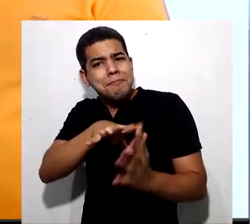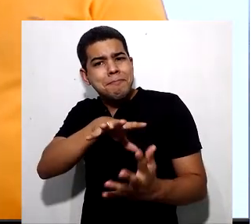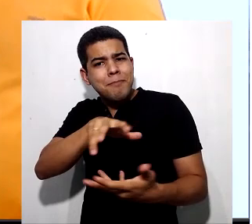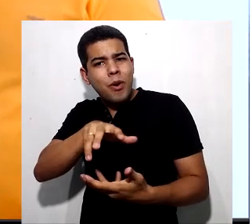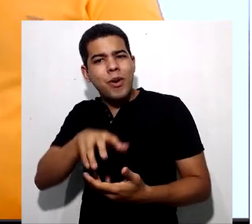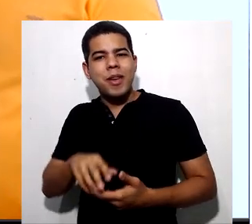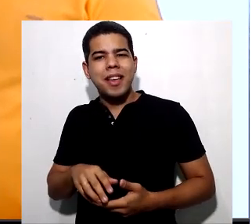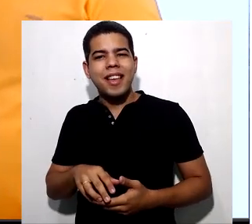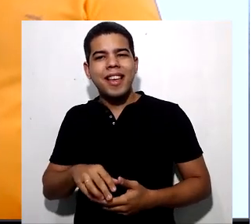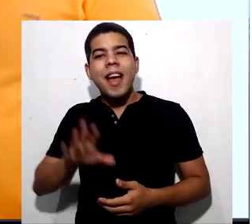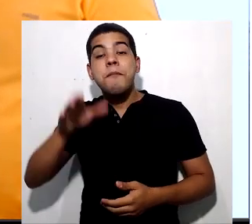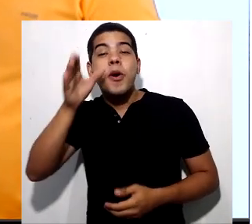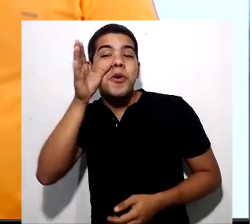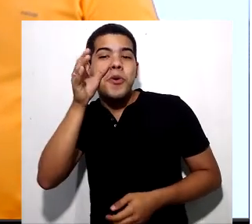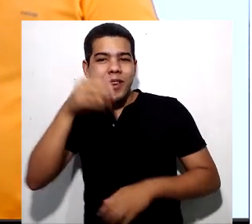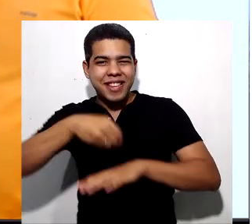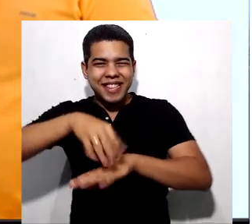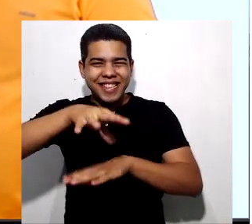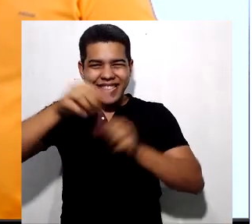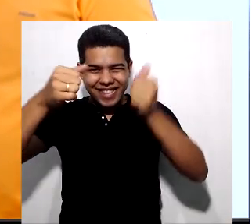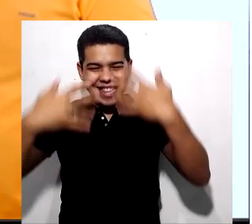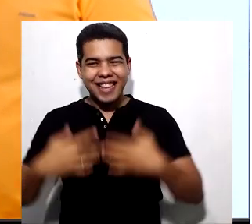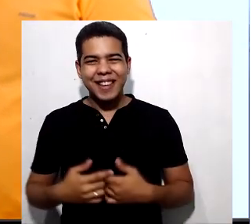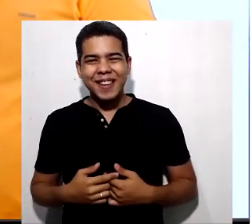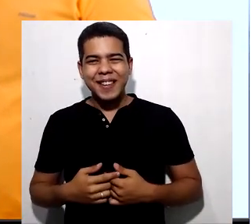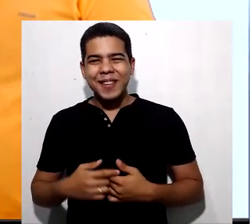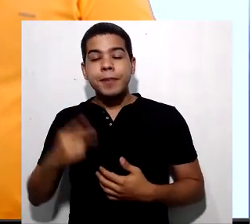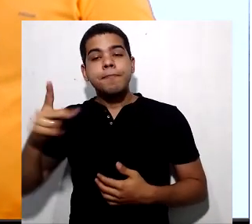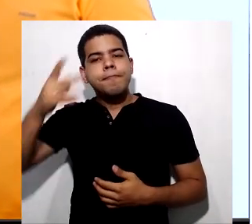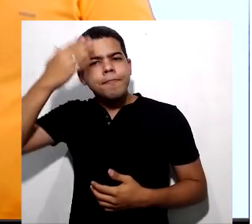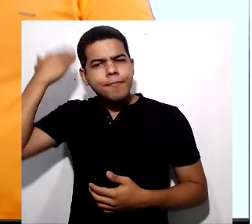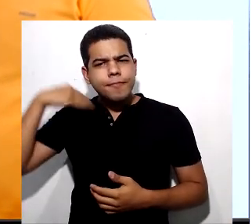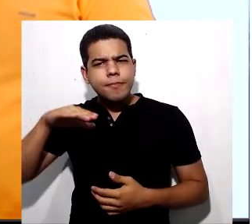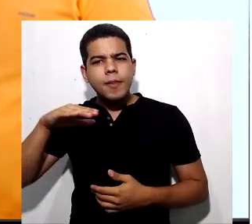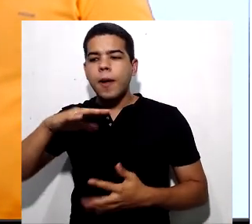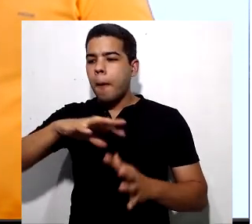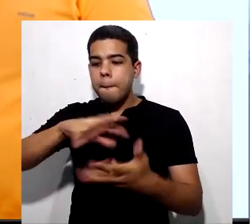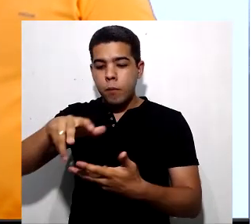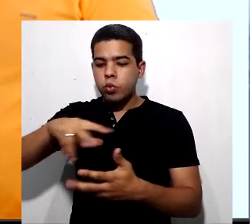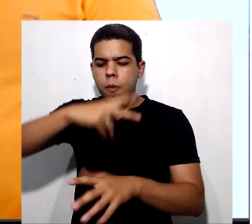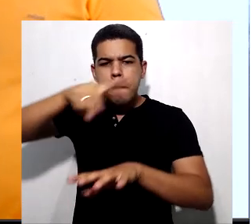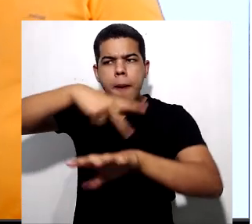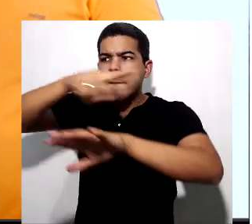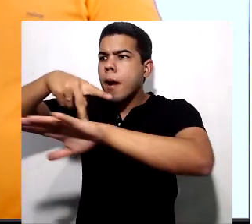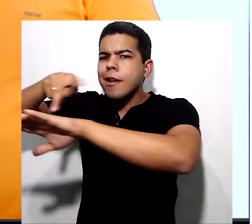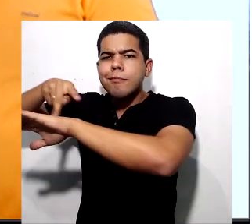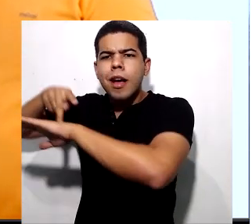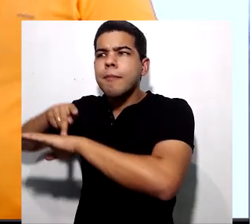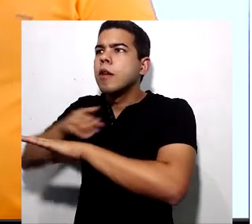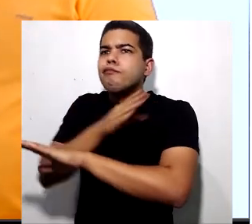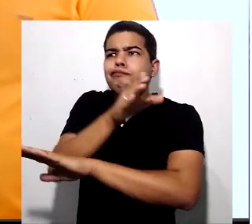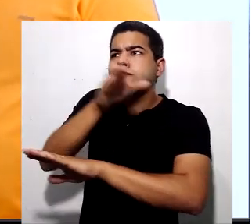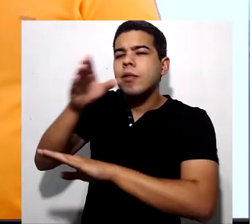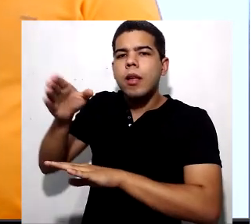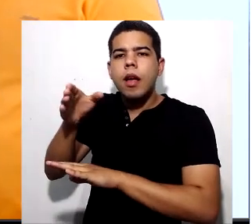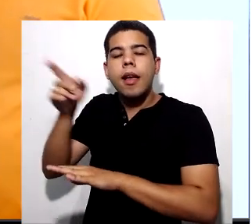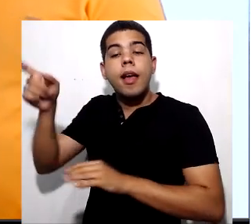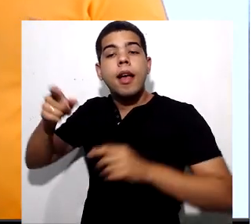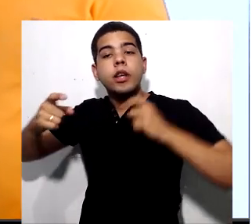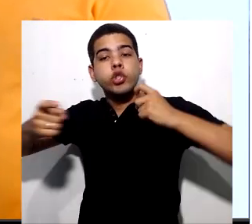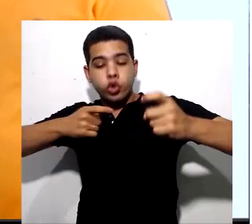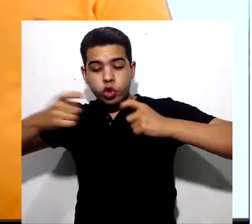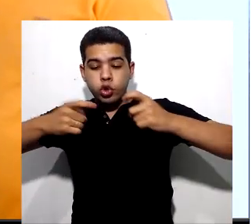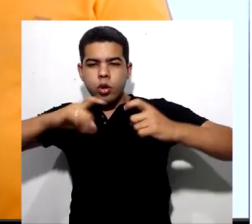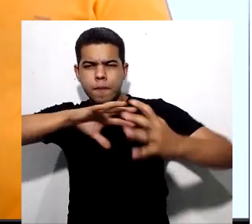deixar para todos vocês, uma curiosidade, Samuel. Clarice Lispector, como ela conheceu vários países, na Segunda Guerra Mundial ela estava